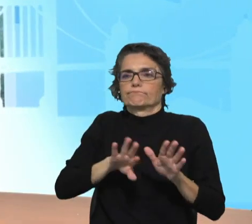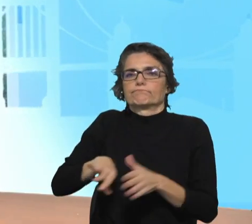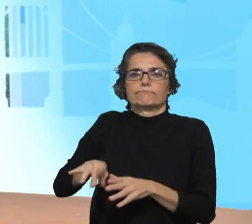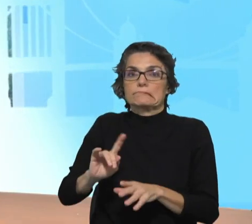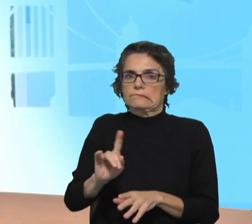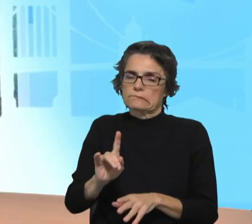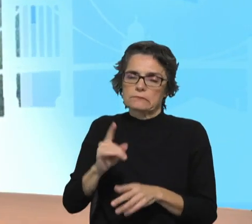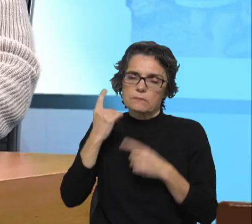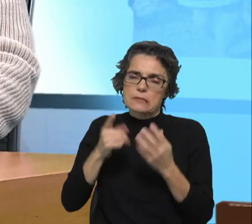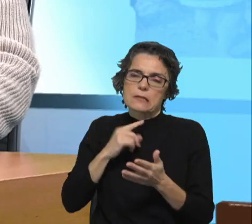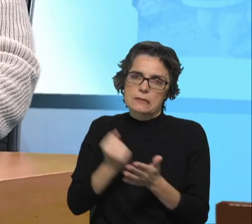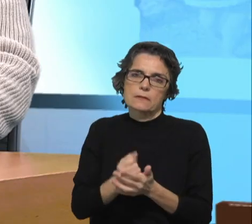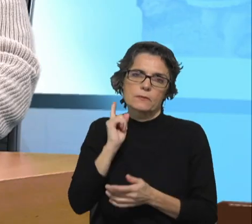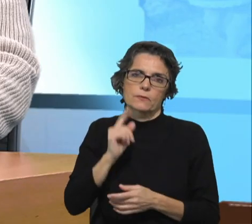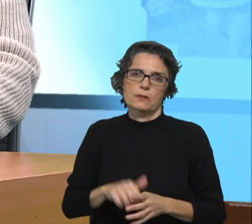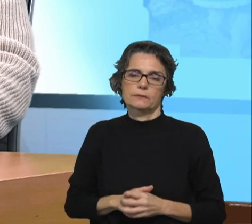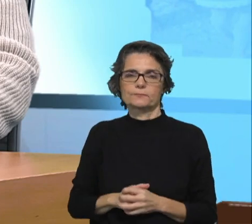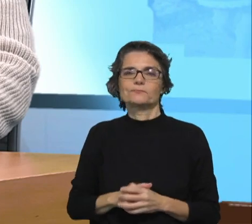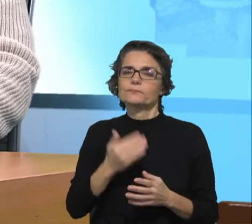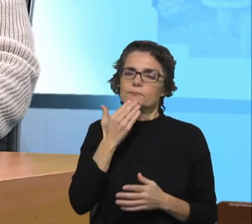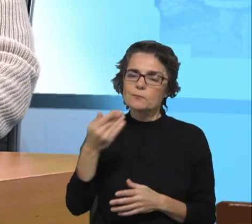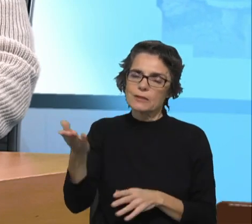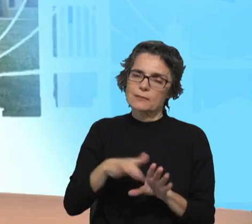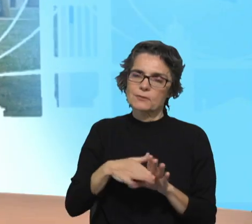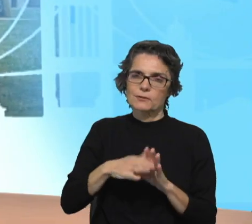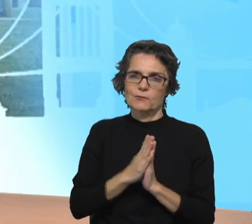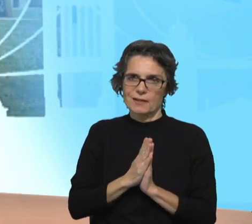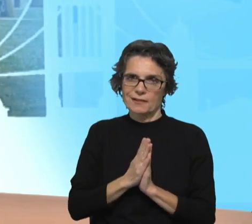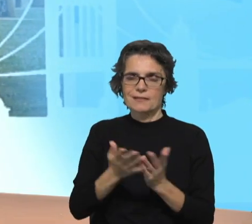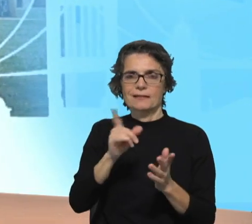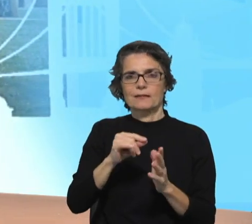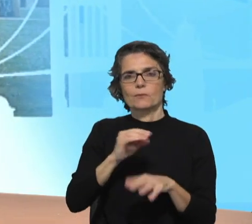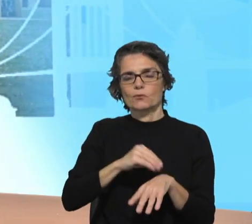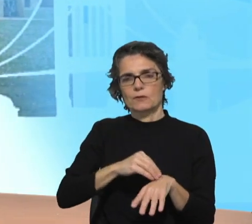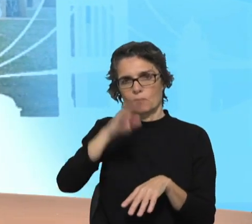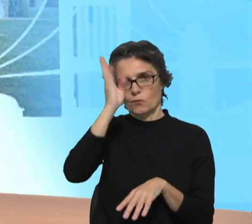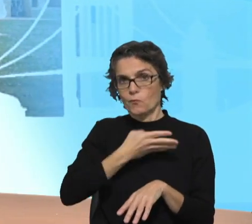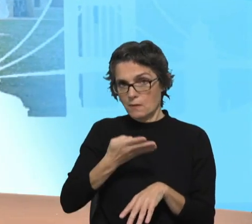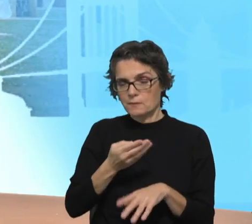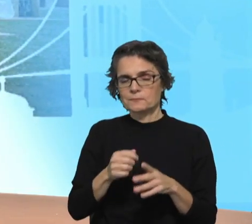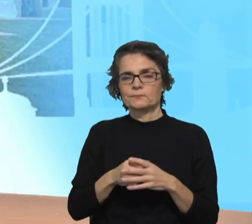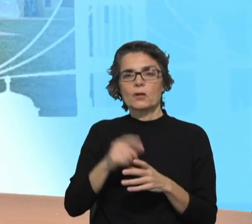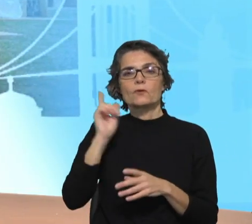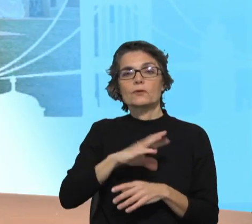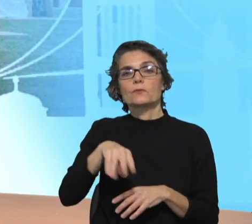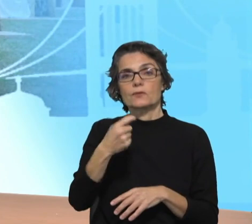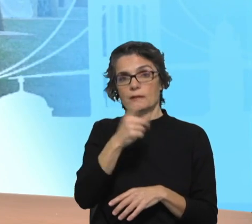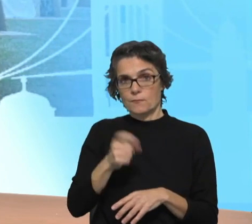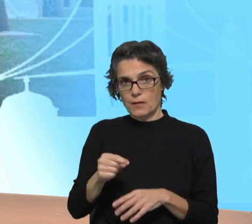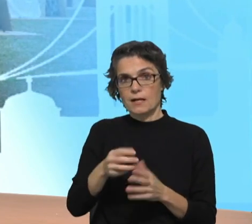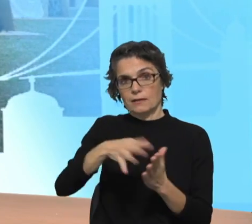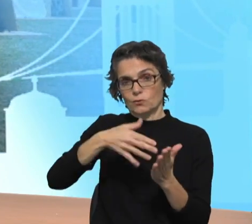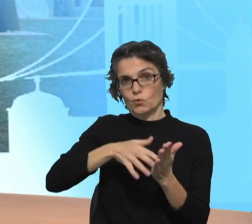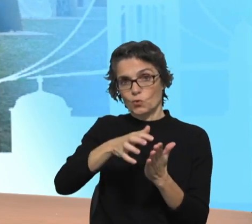agradeço este comentário à mensagem do Papa para o Dia Mundial da Paz, que esperemos suscite também a curiosidade por ler o documento do Papa